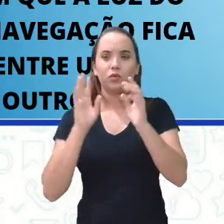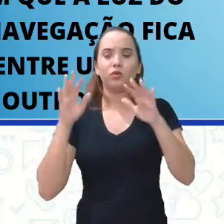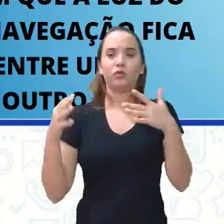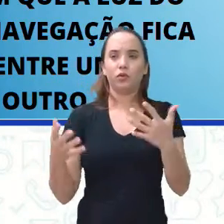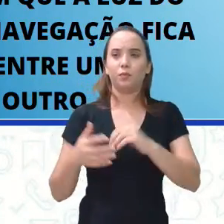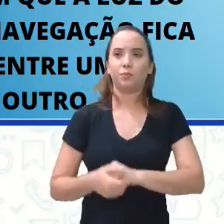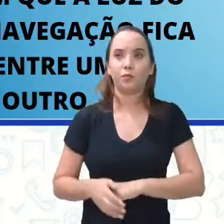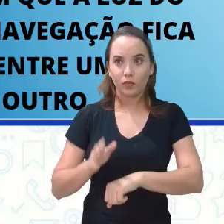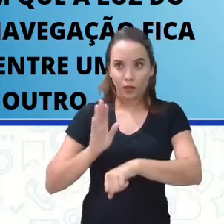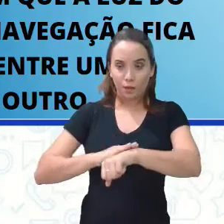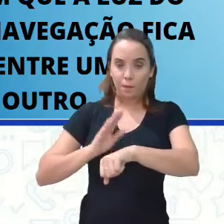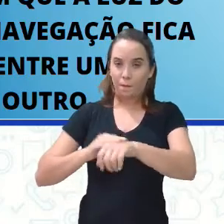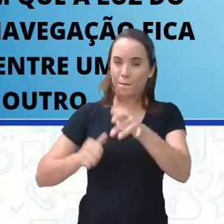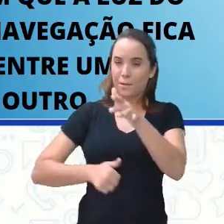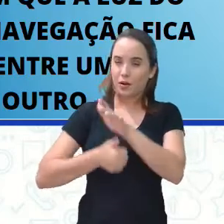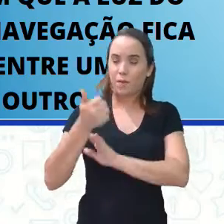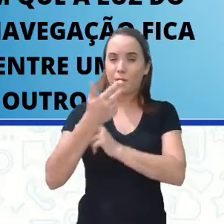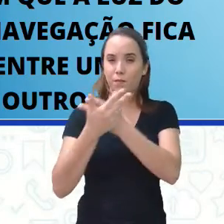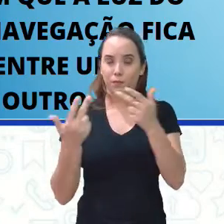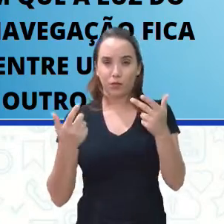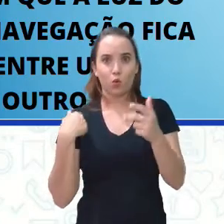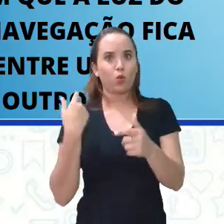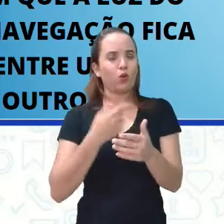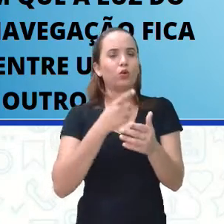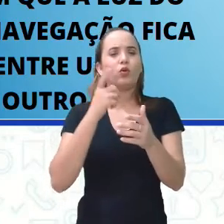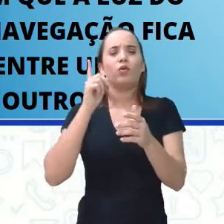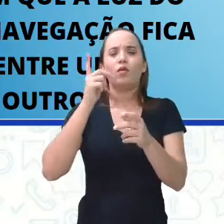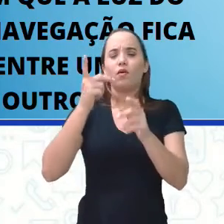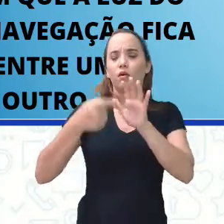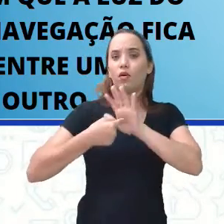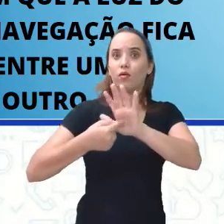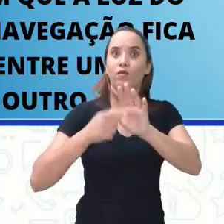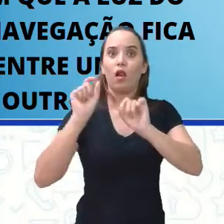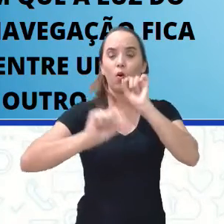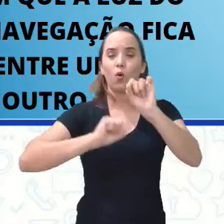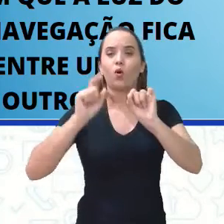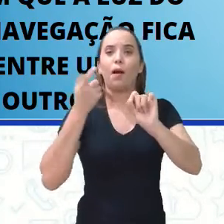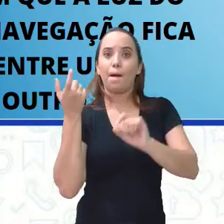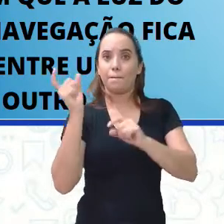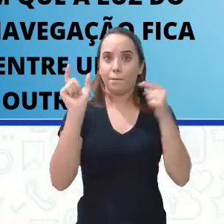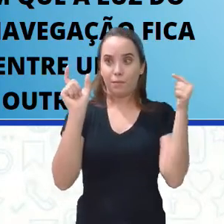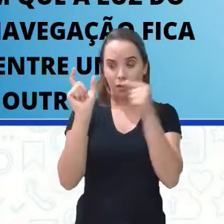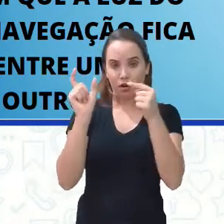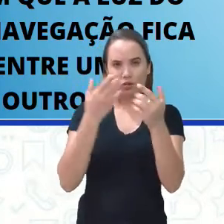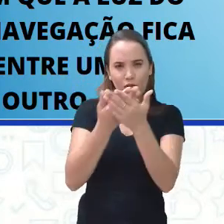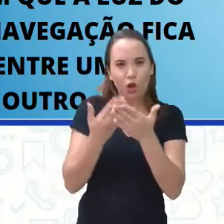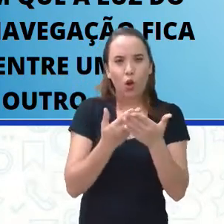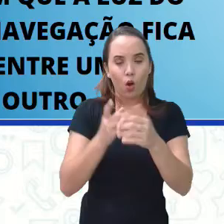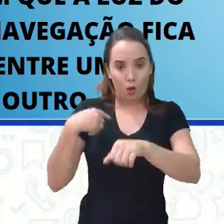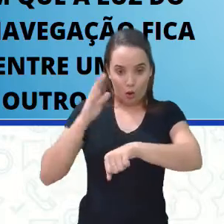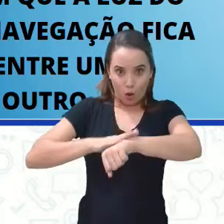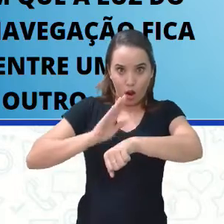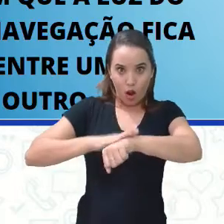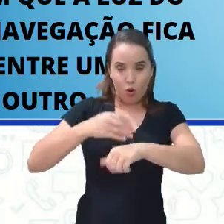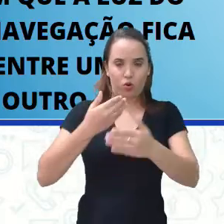está estudando e aparece uma palavra nova, é muito importante a gente buscar o dicionário. E através do dicionário a gente vê